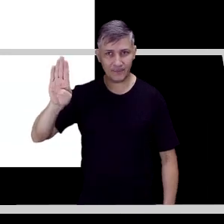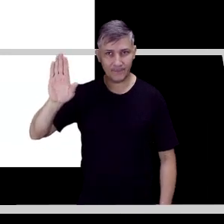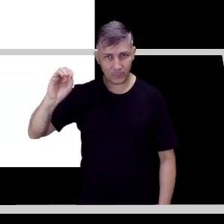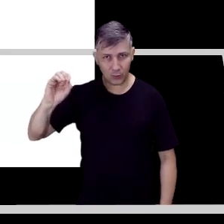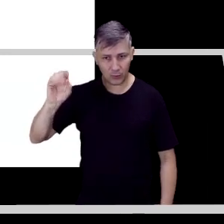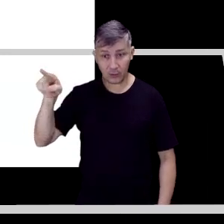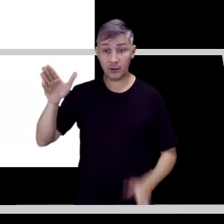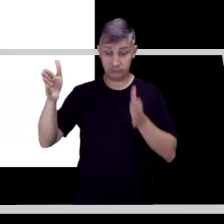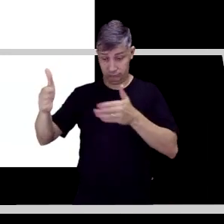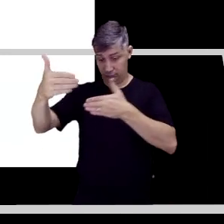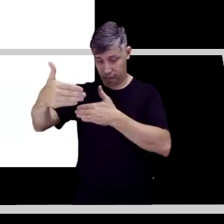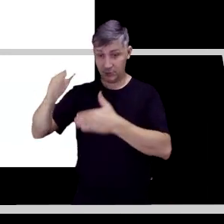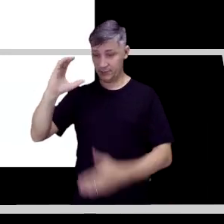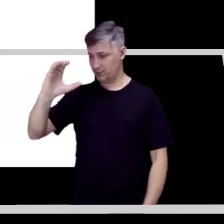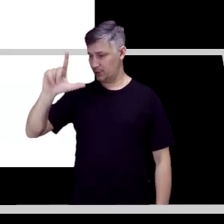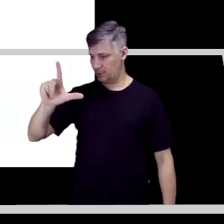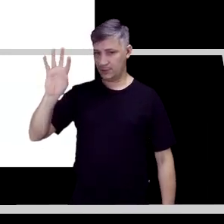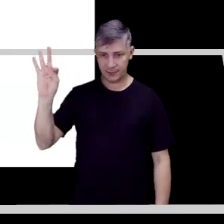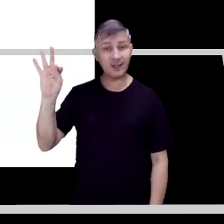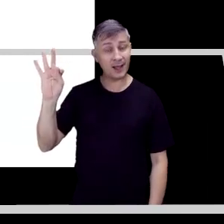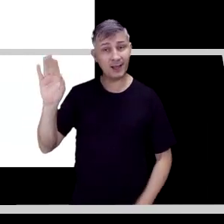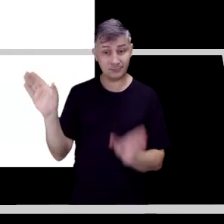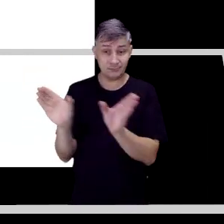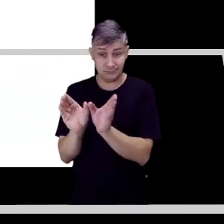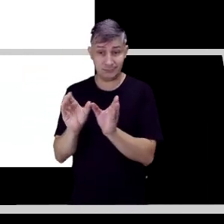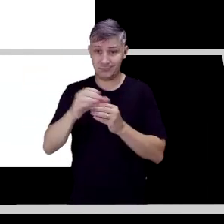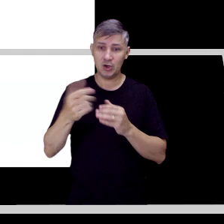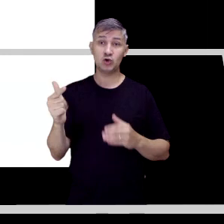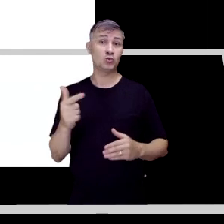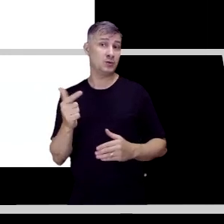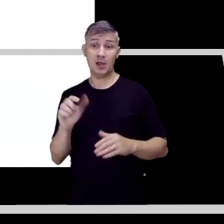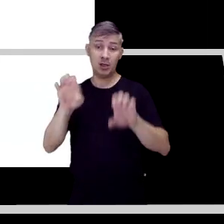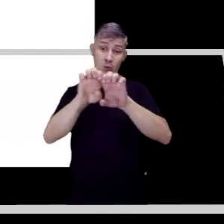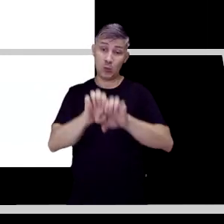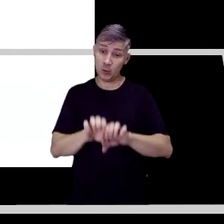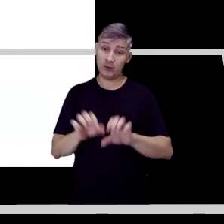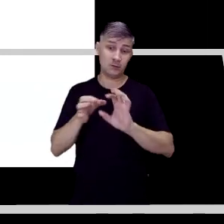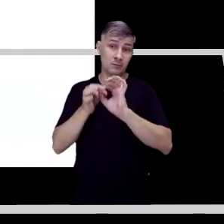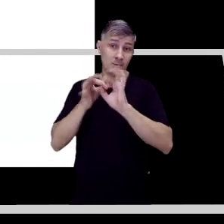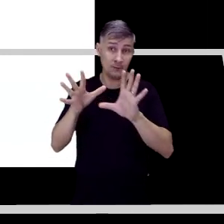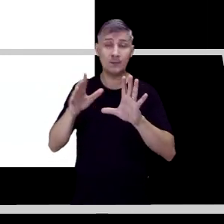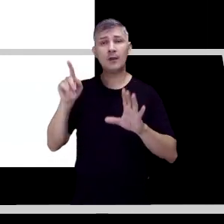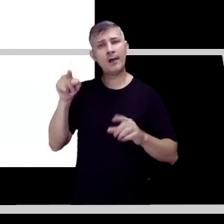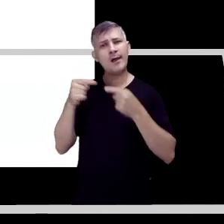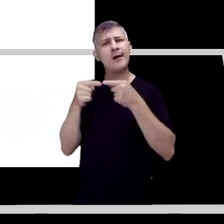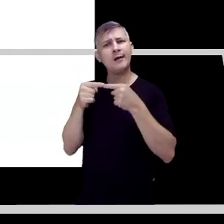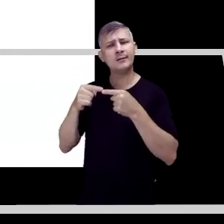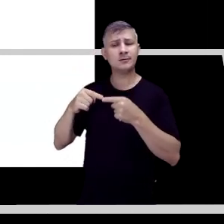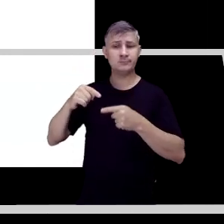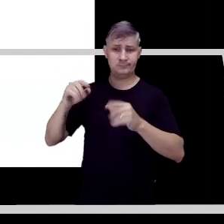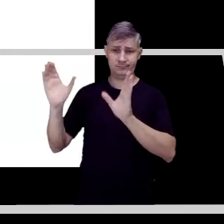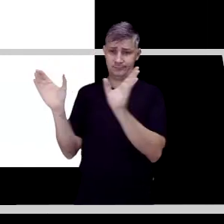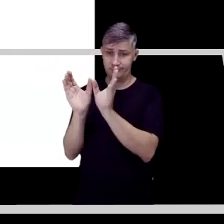E os cubos são construídos de painéis CLT portantes, ou seja, não existe uma estrutura independente, e sim,